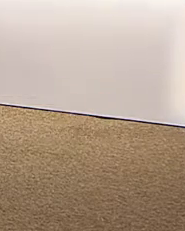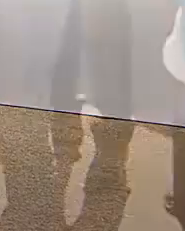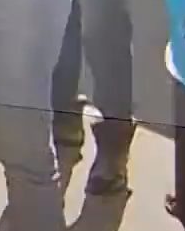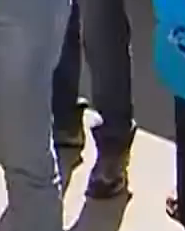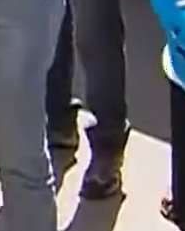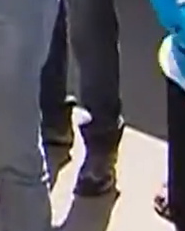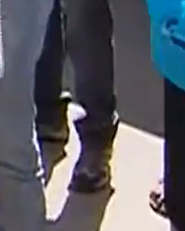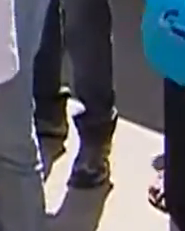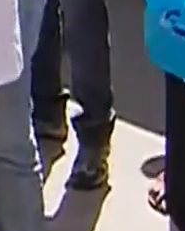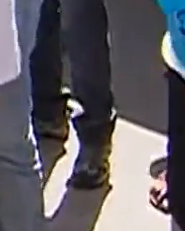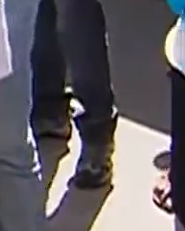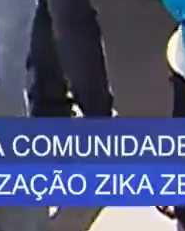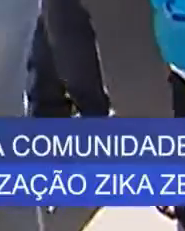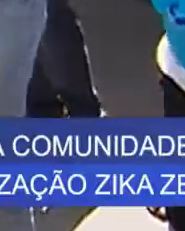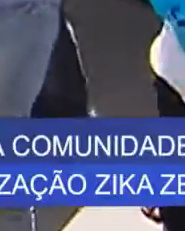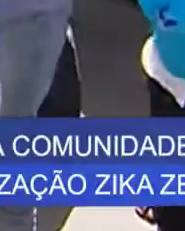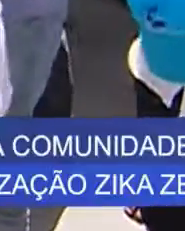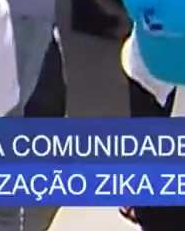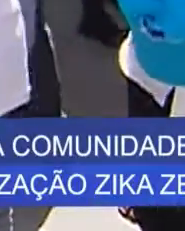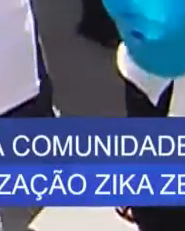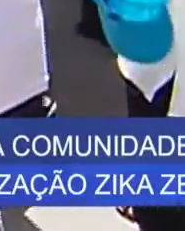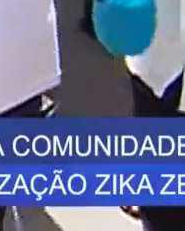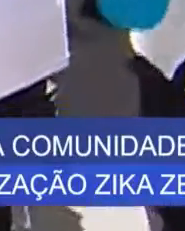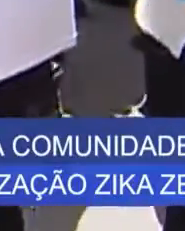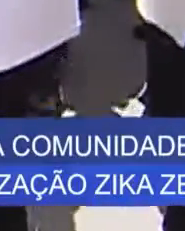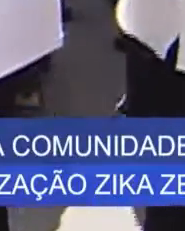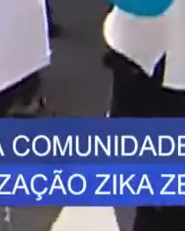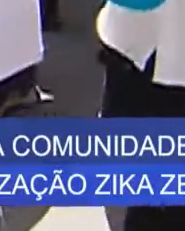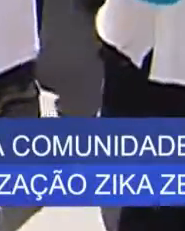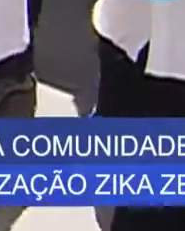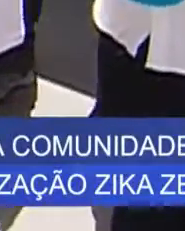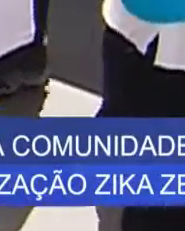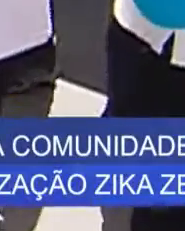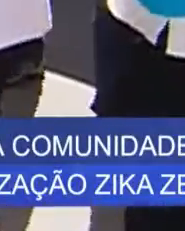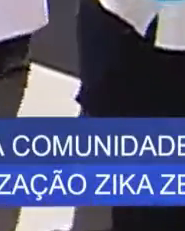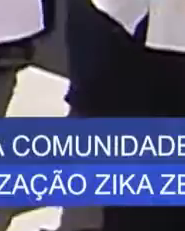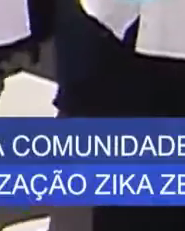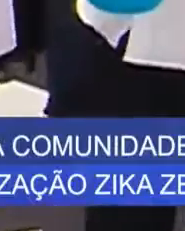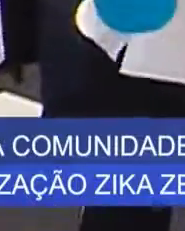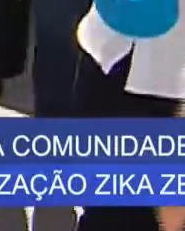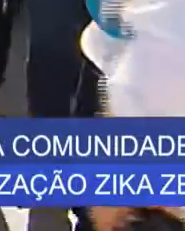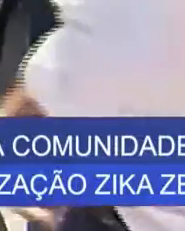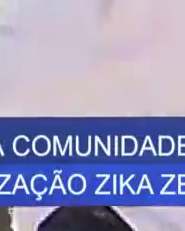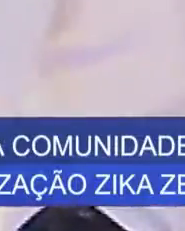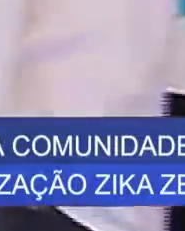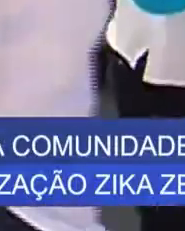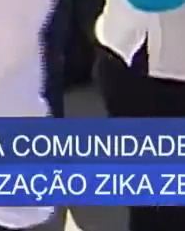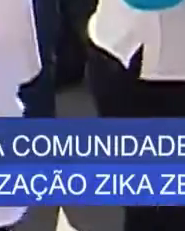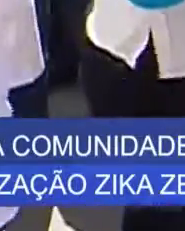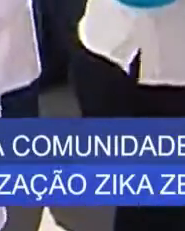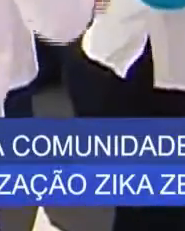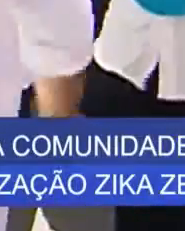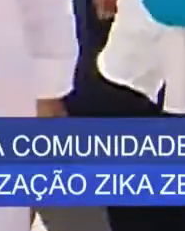Rousseff acaba de chegar na comunidade Zeppelin, no Rio de Janeiro, para participar desse grande dia